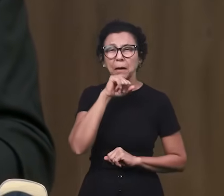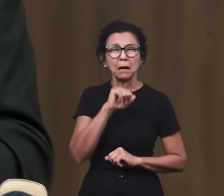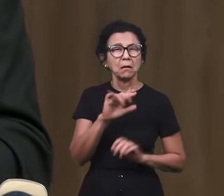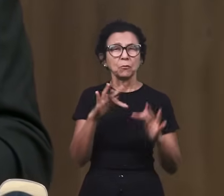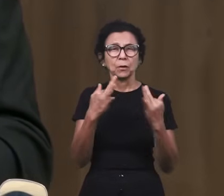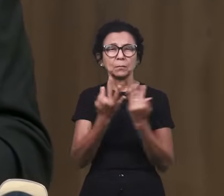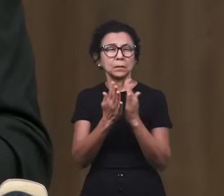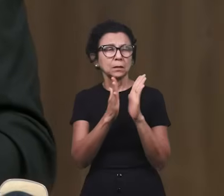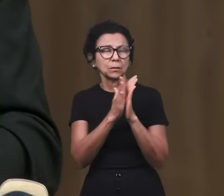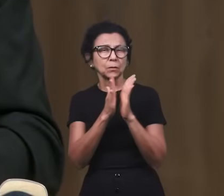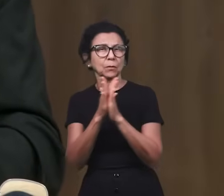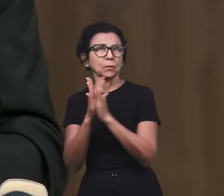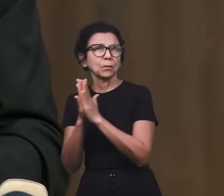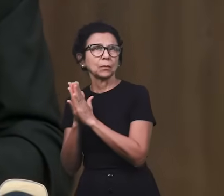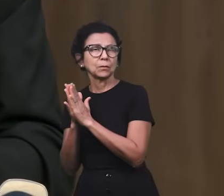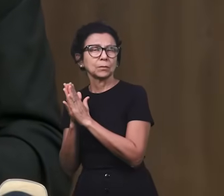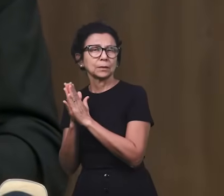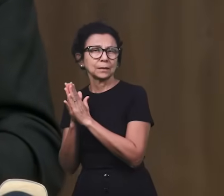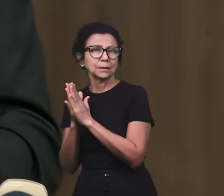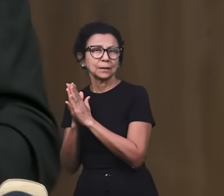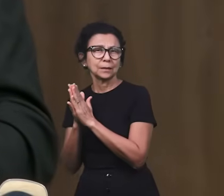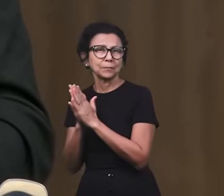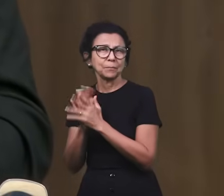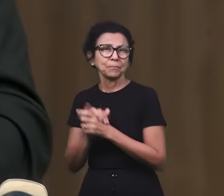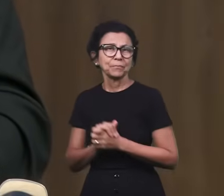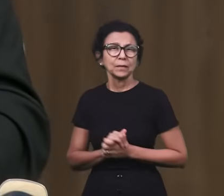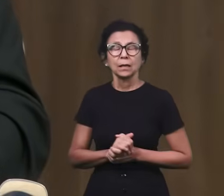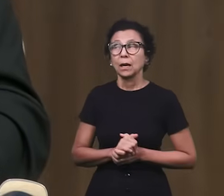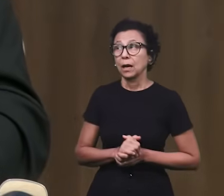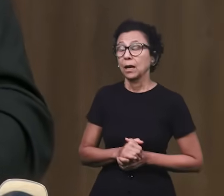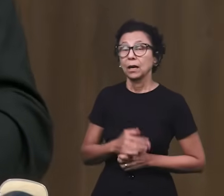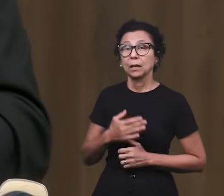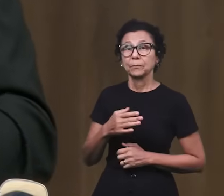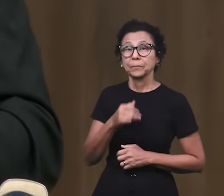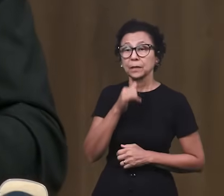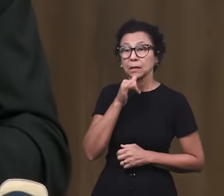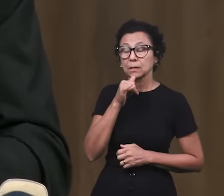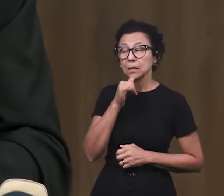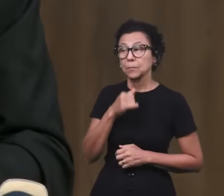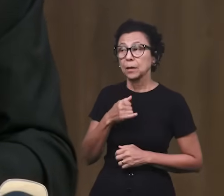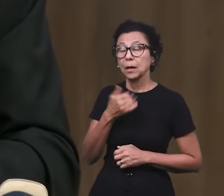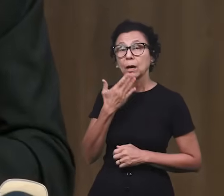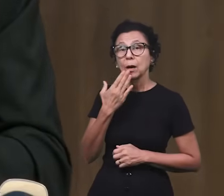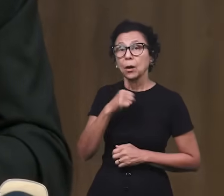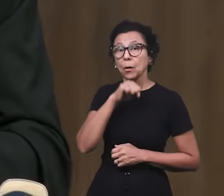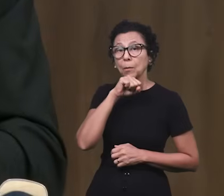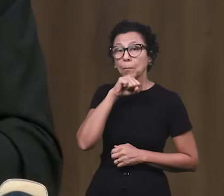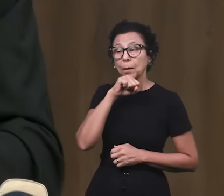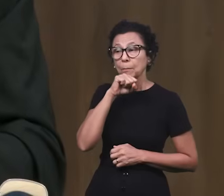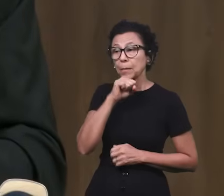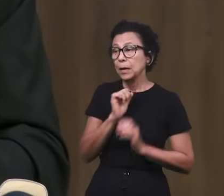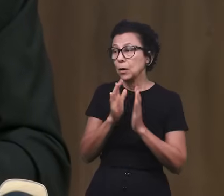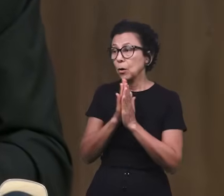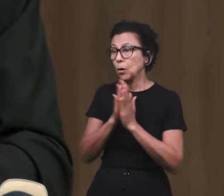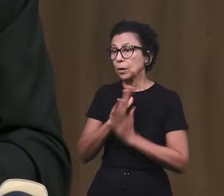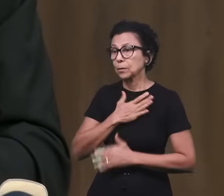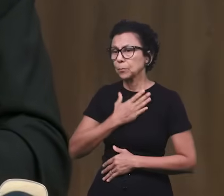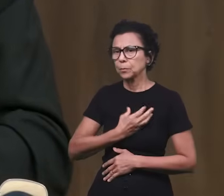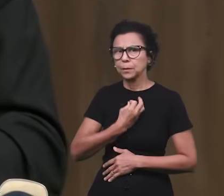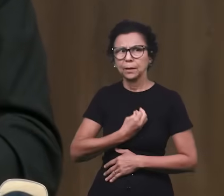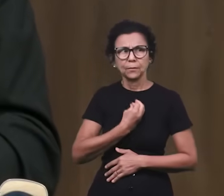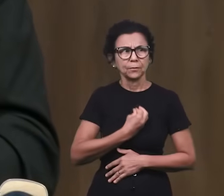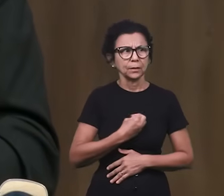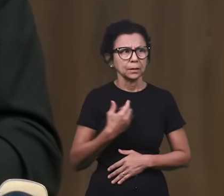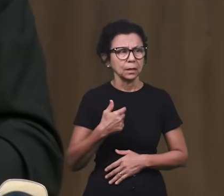vou entrar aqui na reunião agora. Ela entra sabendo que estão lá clamando por mim. Papai, clama aí porque eu vou fazer uma apresentação que eu estou muito nervosa, tem prova